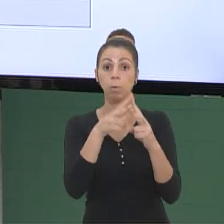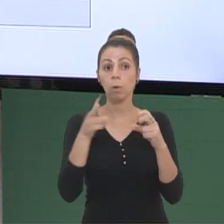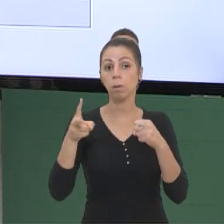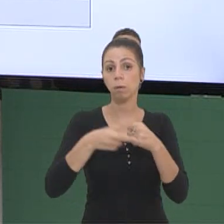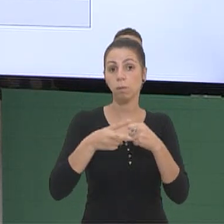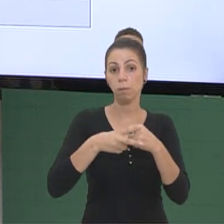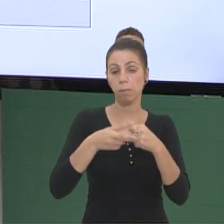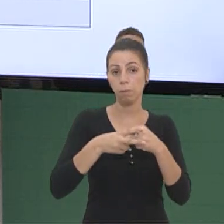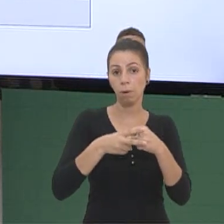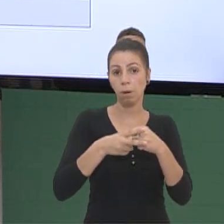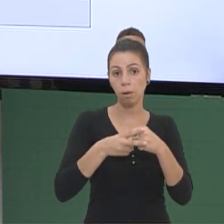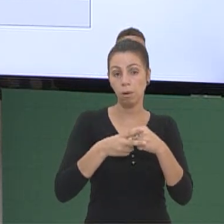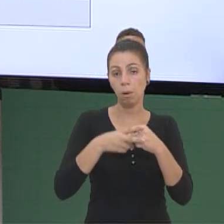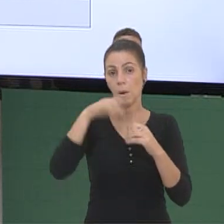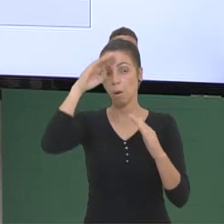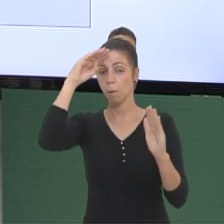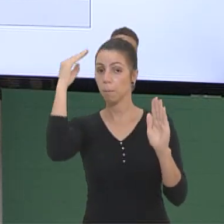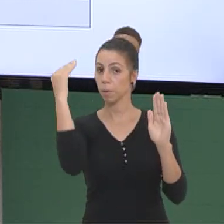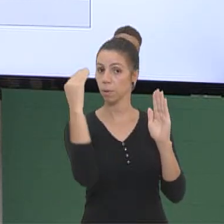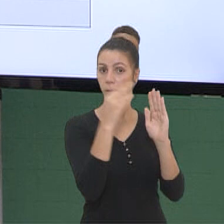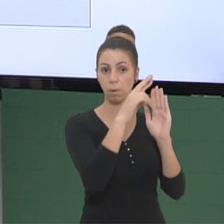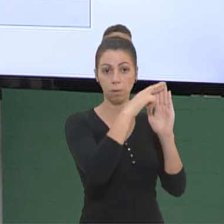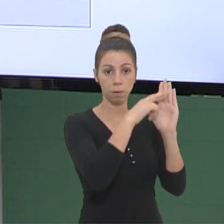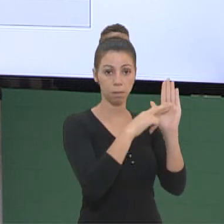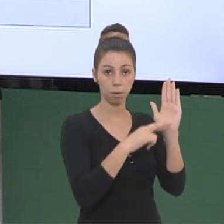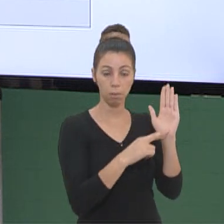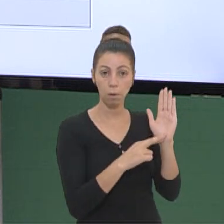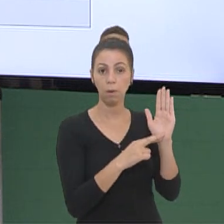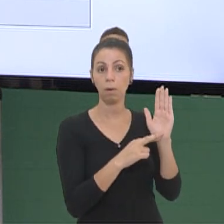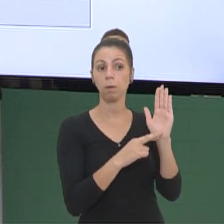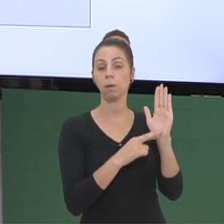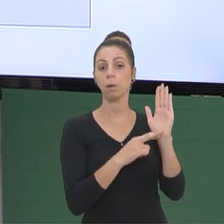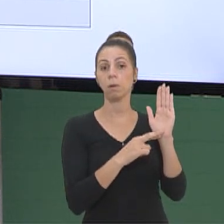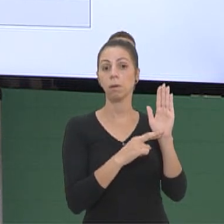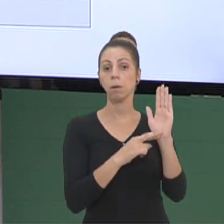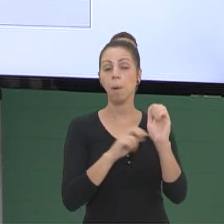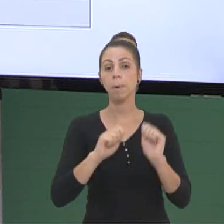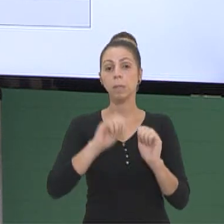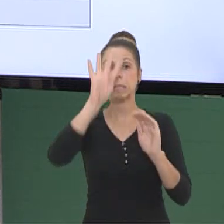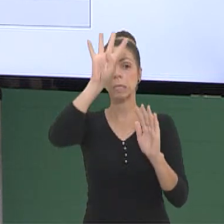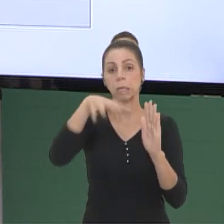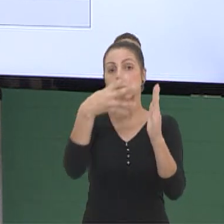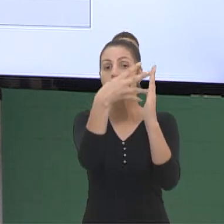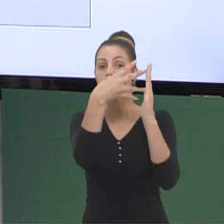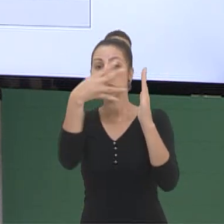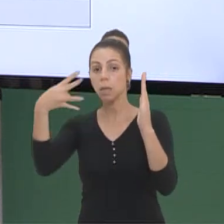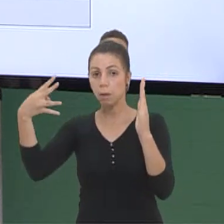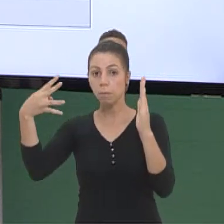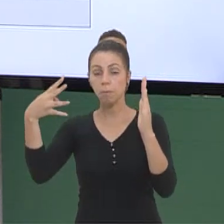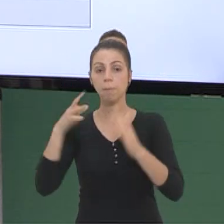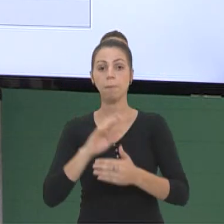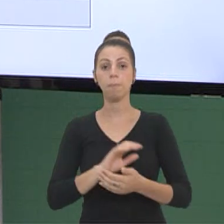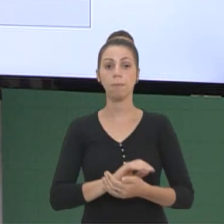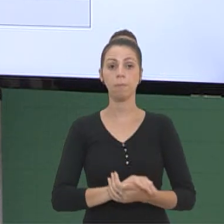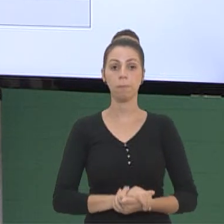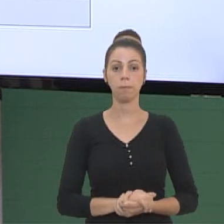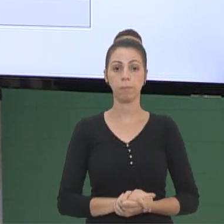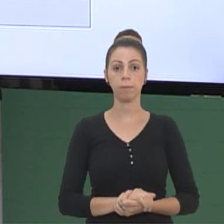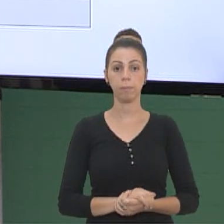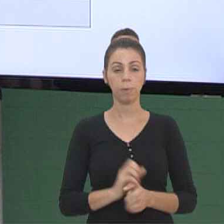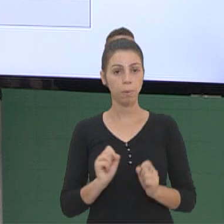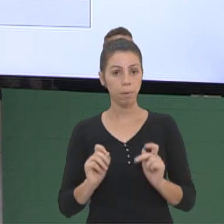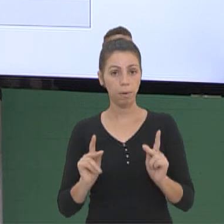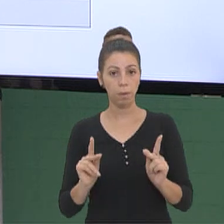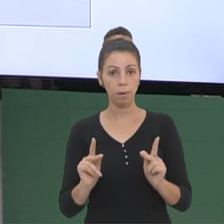primeira conjugação, obedecendo a regra estudada, vocês irão completar esta tabela aqui,